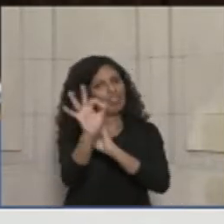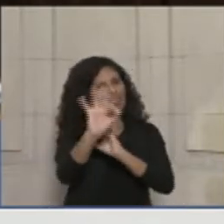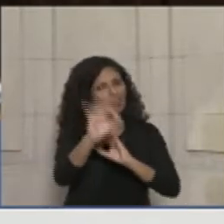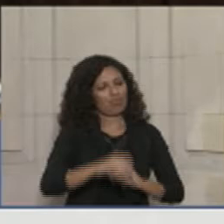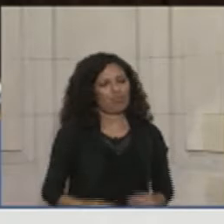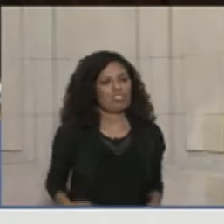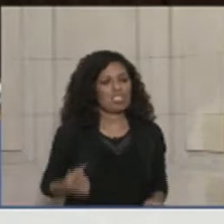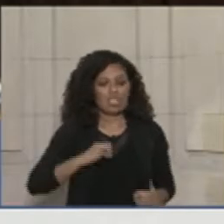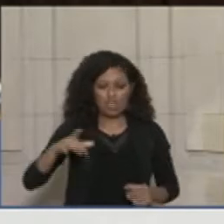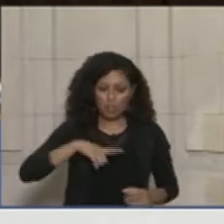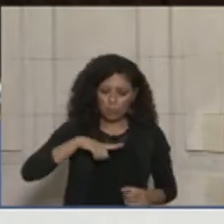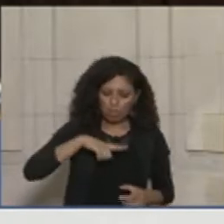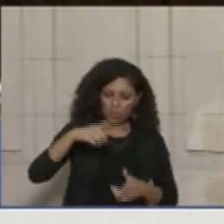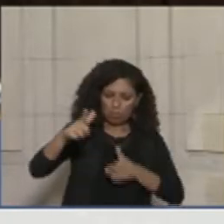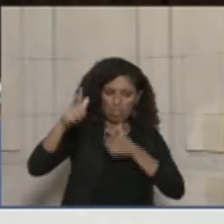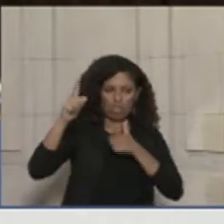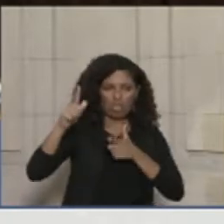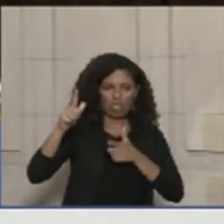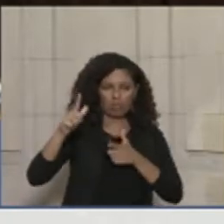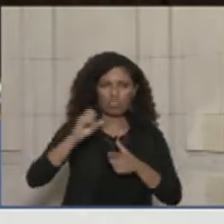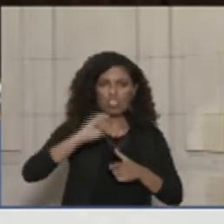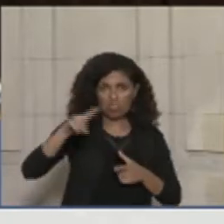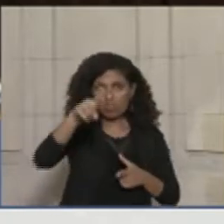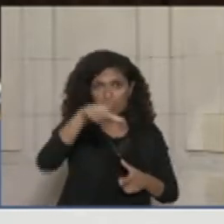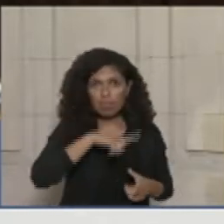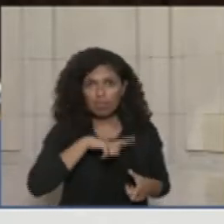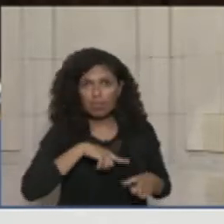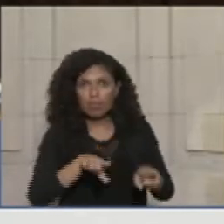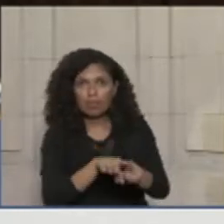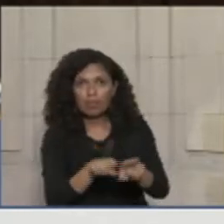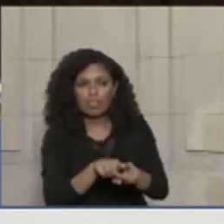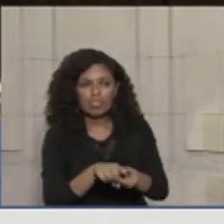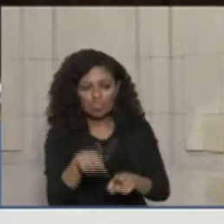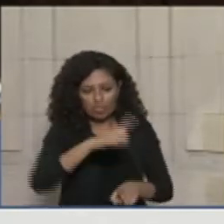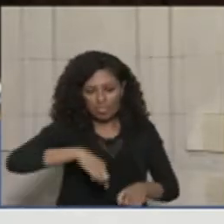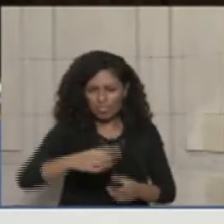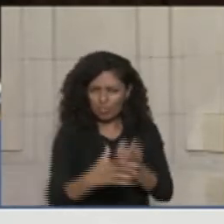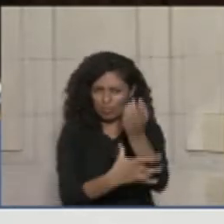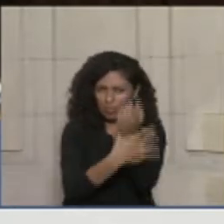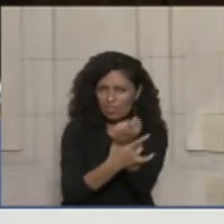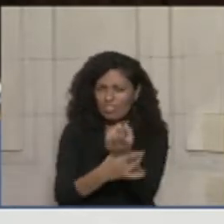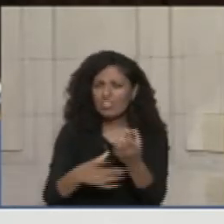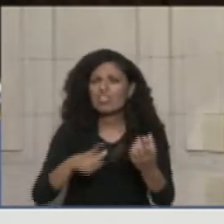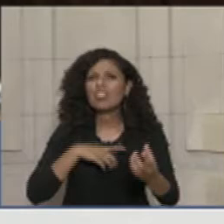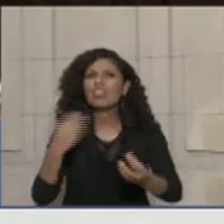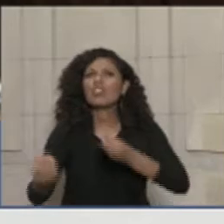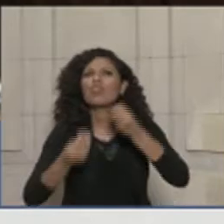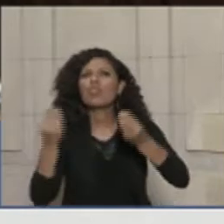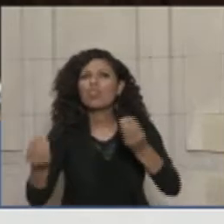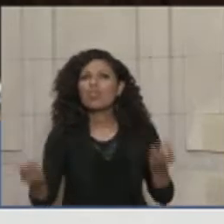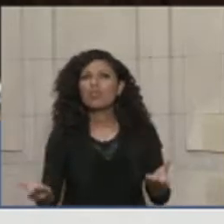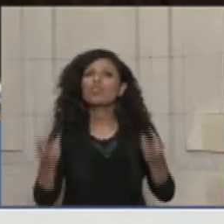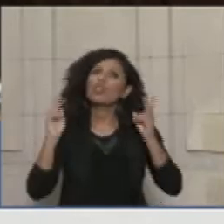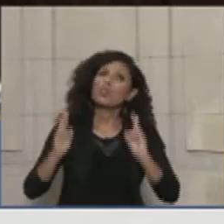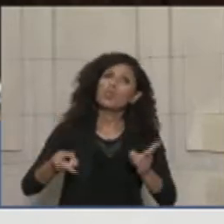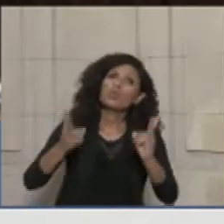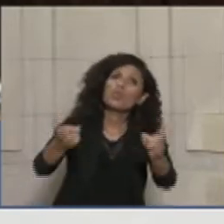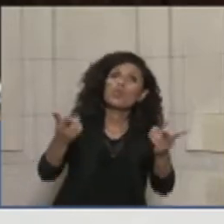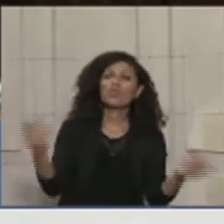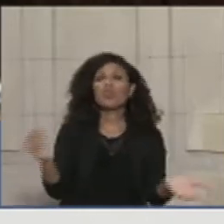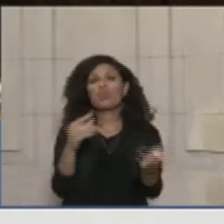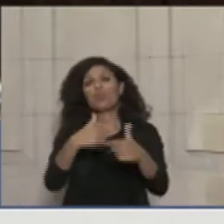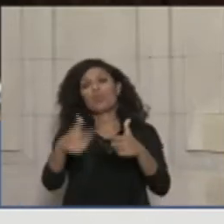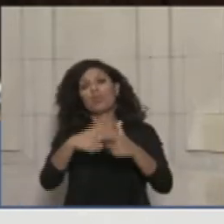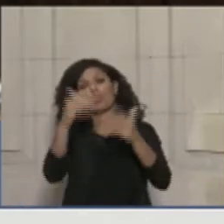que eu tenho uma arma e se você tem uma arma, isso não é segurança. Isso causa mais insegurança.